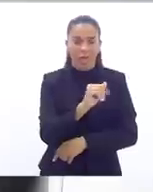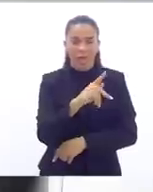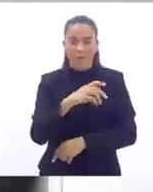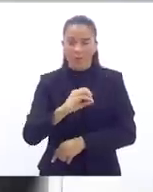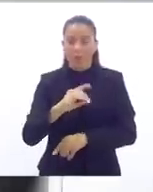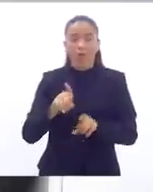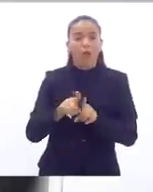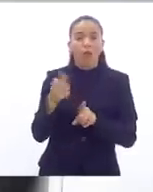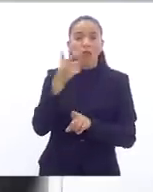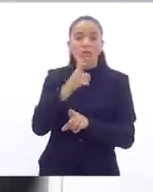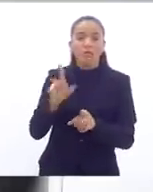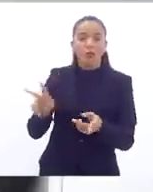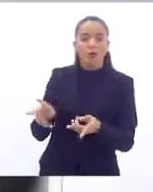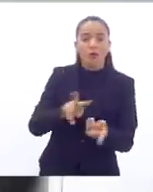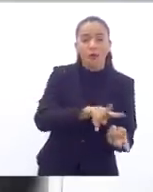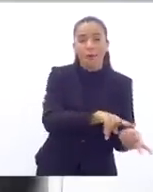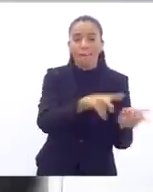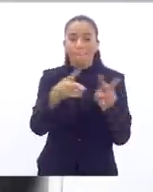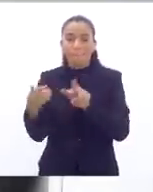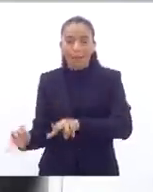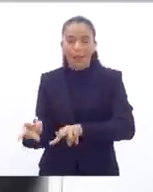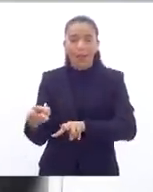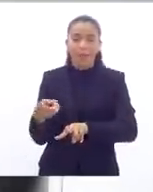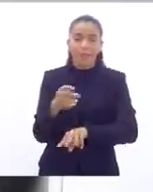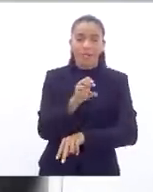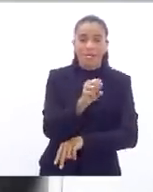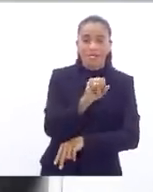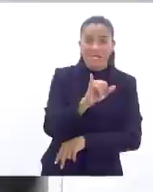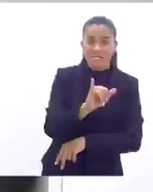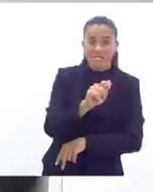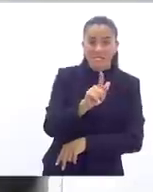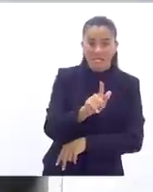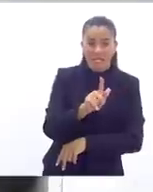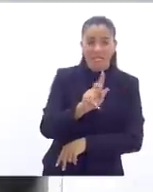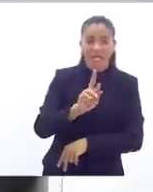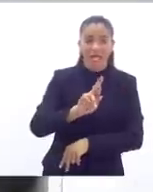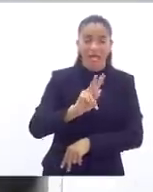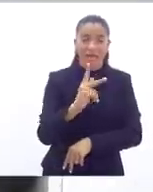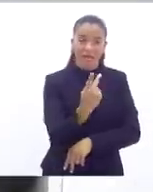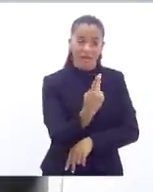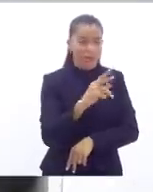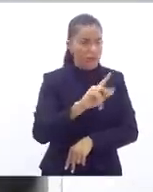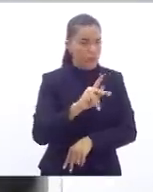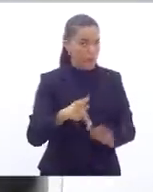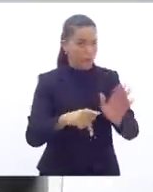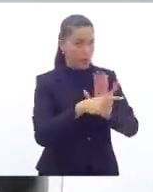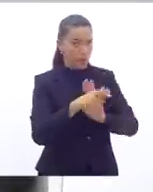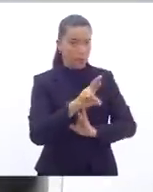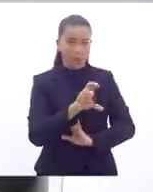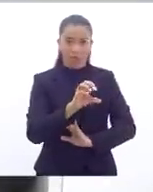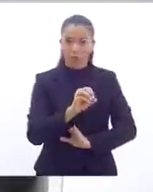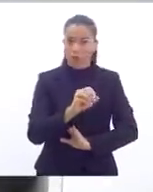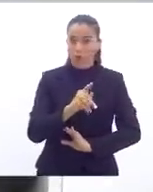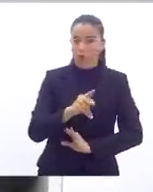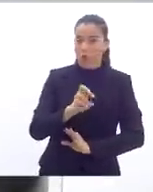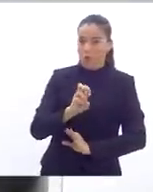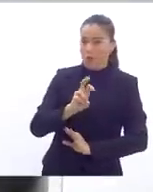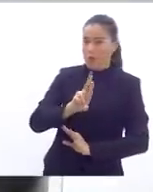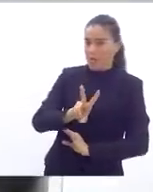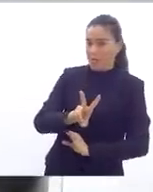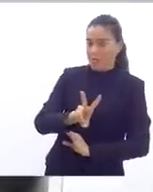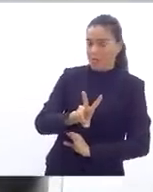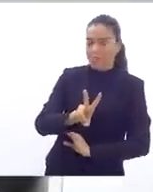puxar as informações de forma adequada o siga RH é um sistema que não é do Rio previdência ele é um sistema